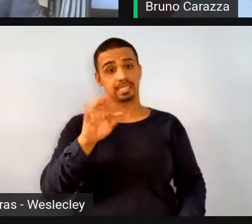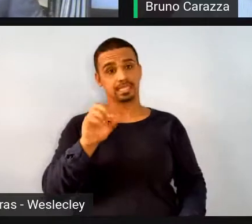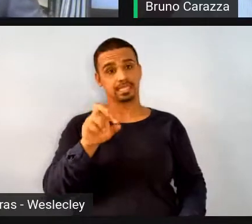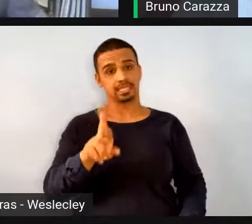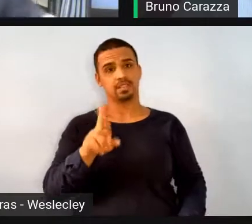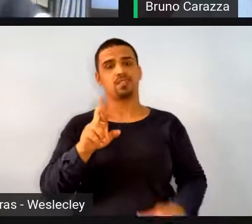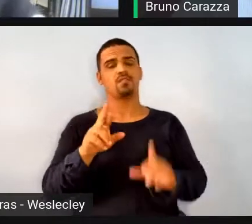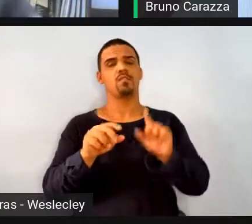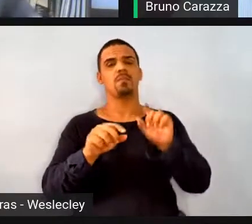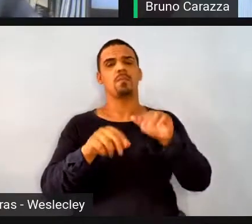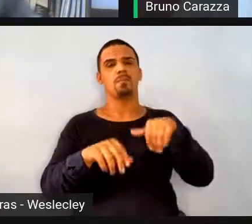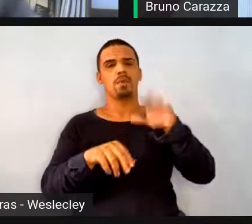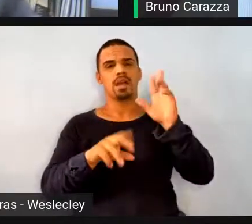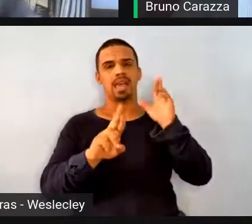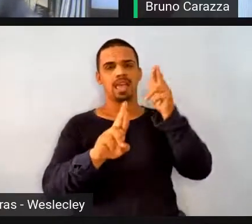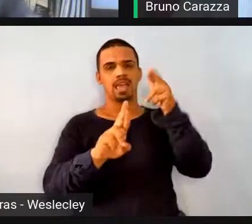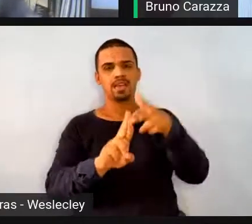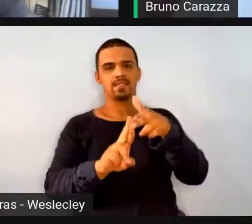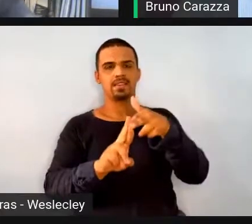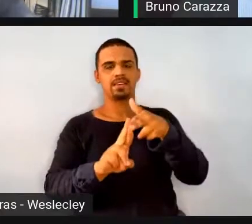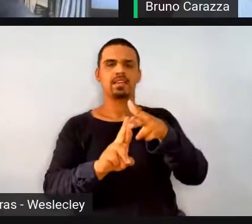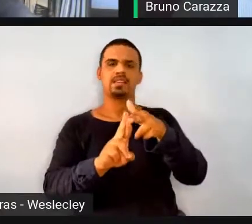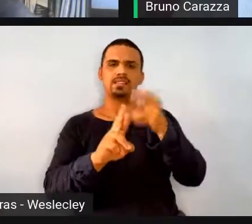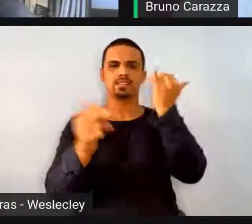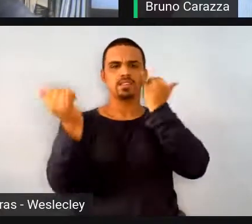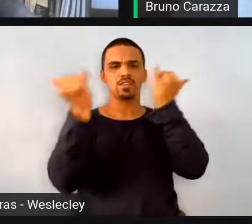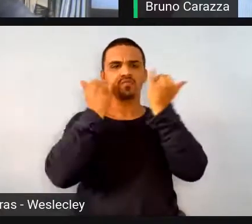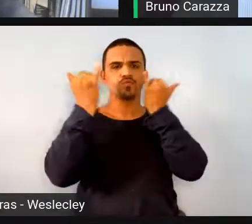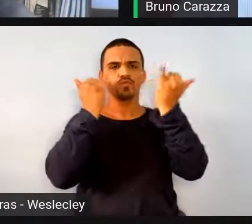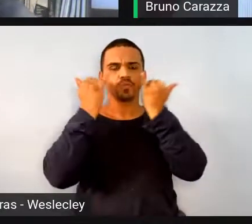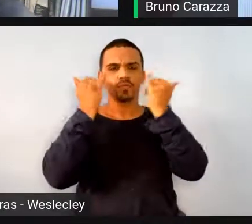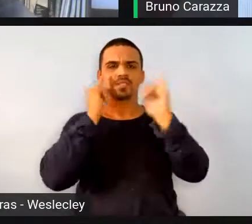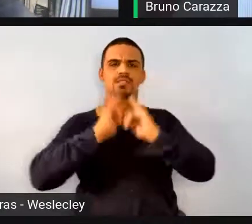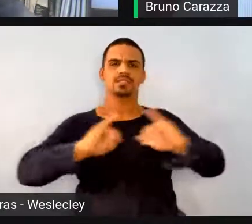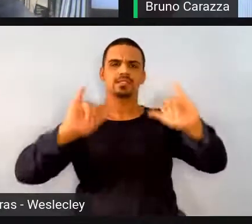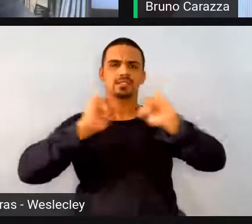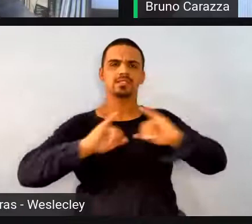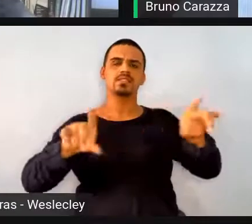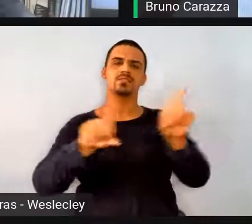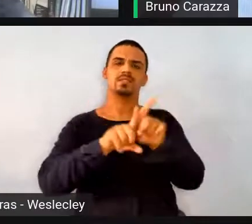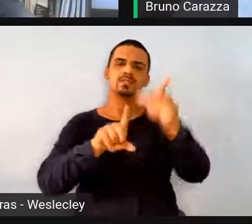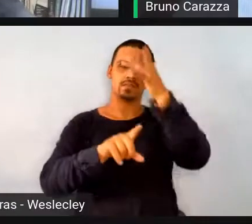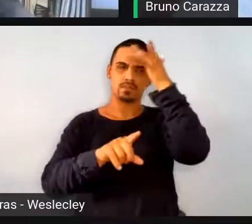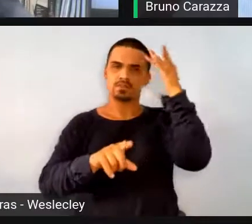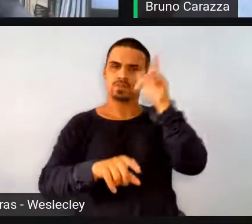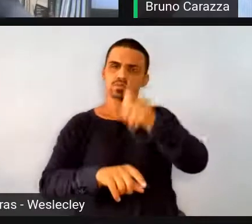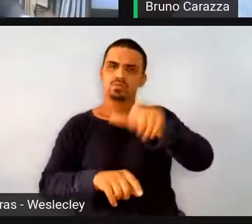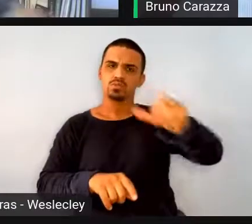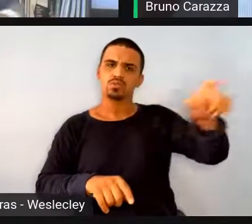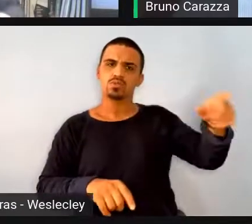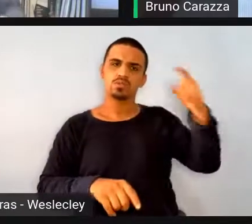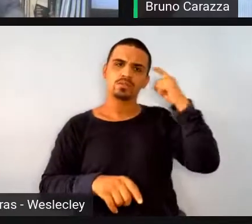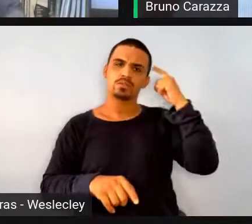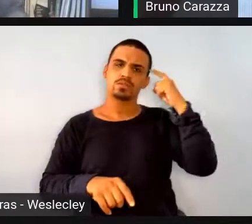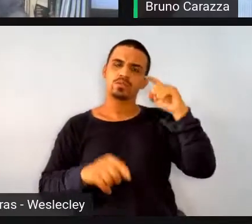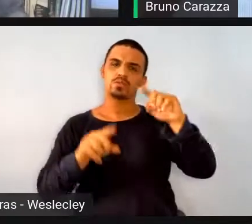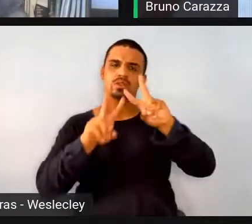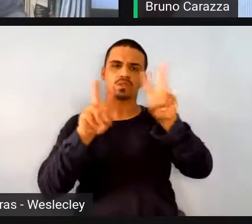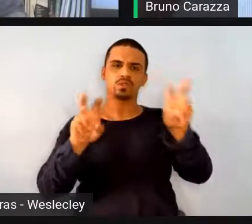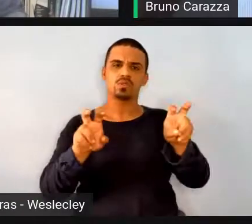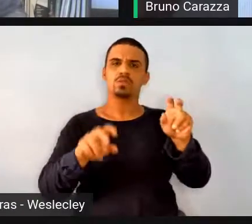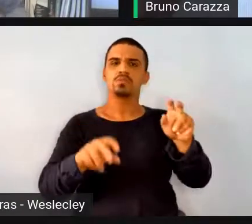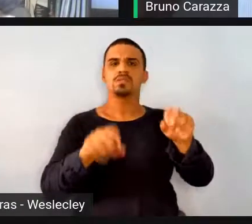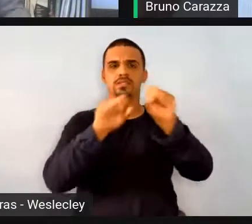centro de referência, não só de formação, né, de pensadores sobre o sistema político brasileiro, mas também de